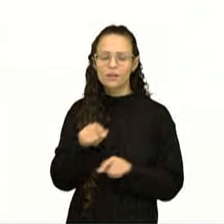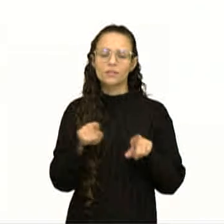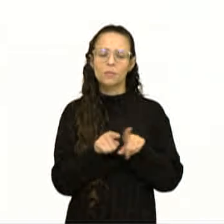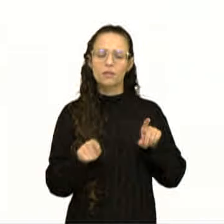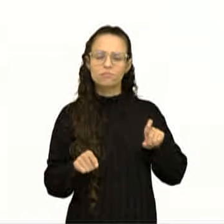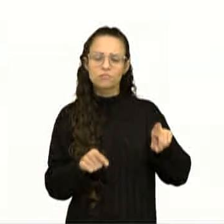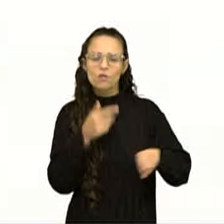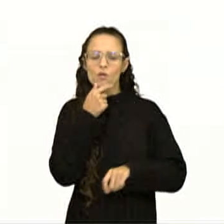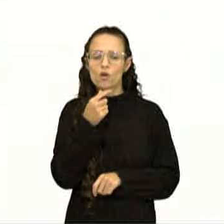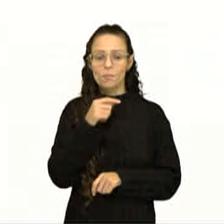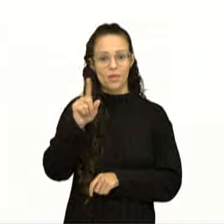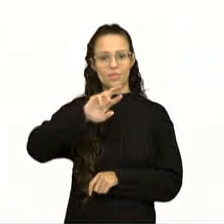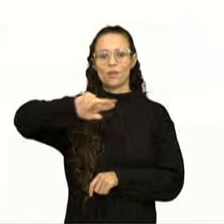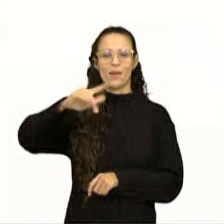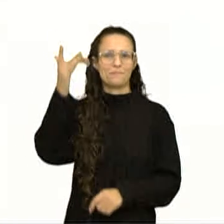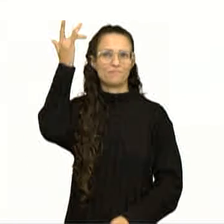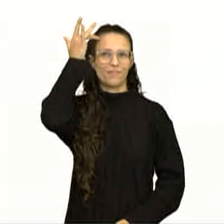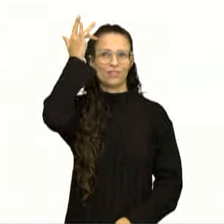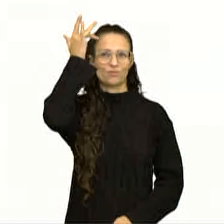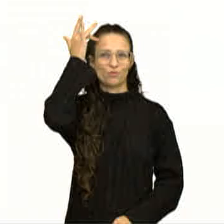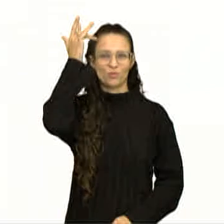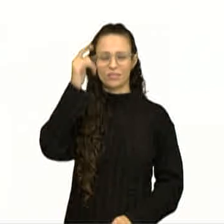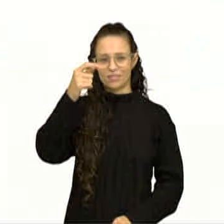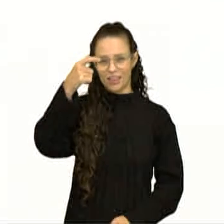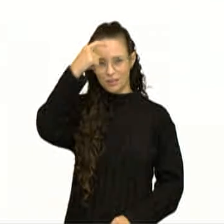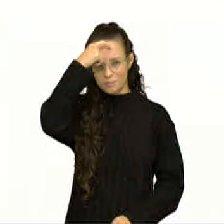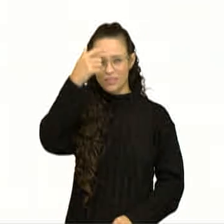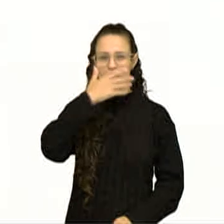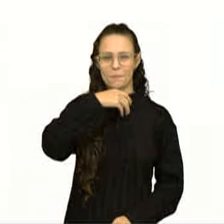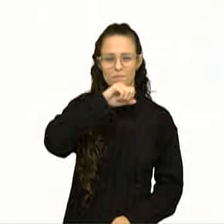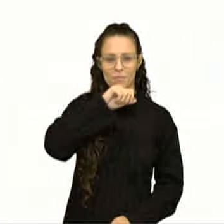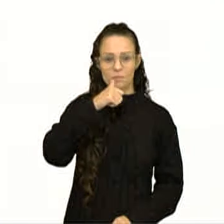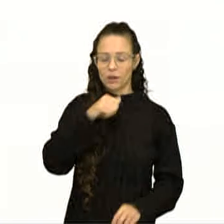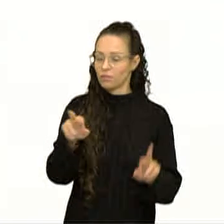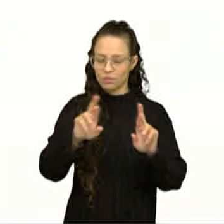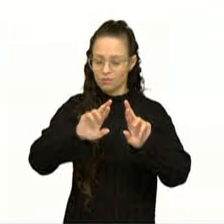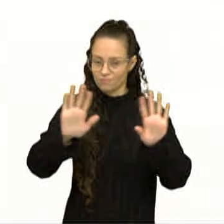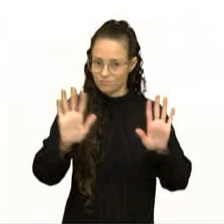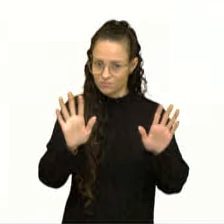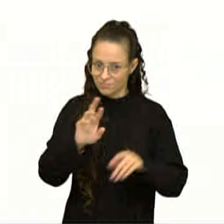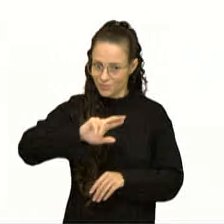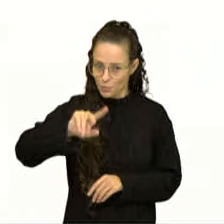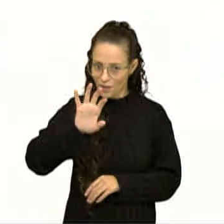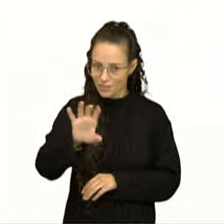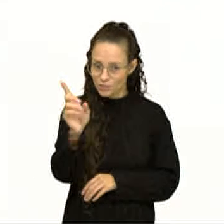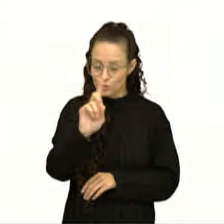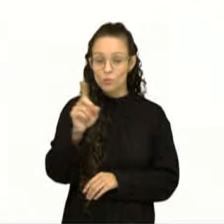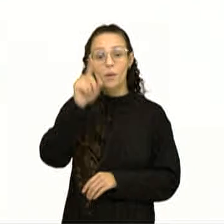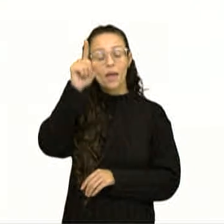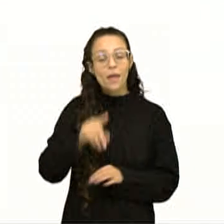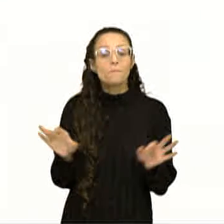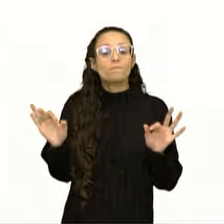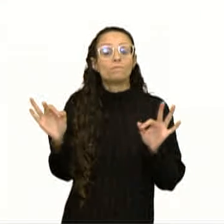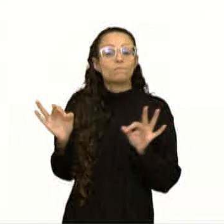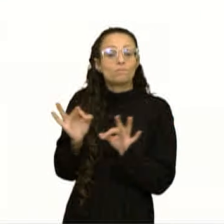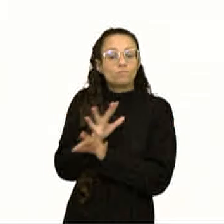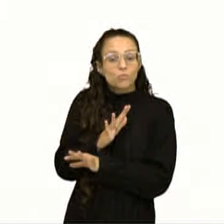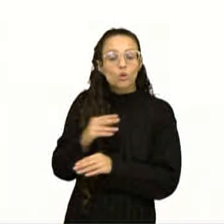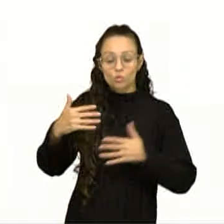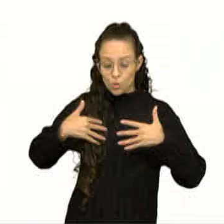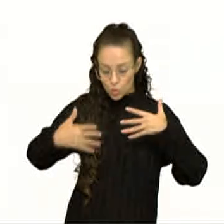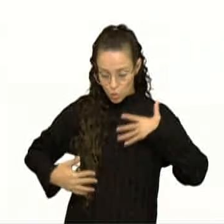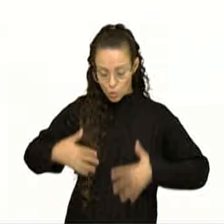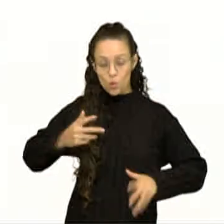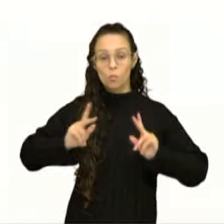com maturidade mental para ser pai e mãe, não é isso. Mas a maturidade sexual, o